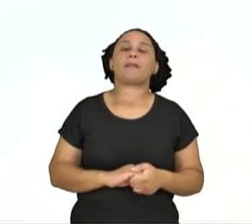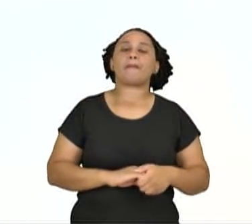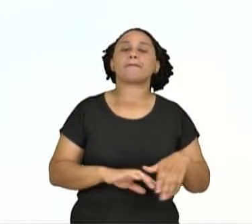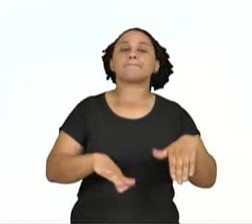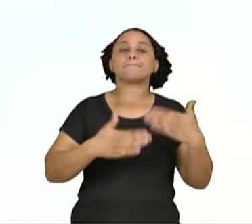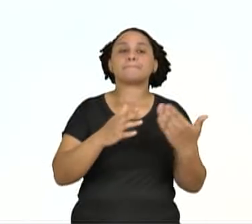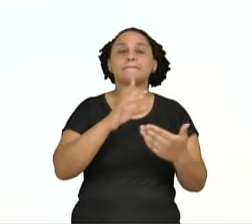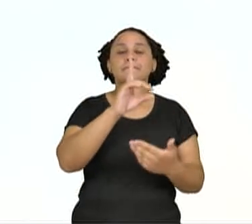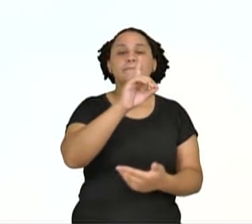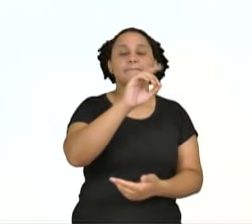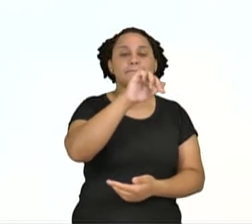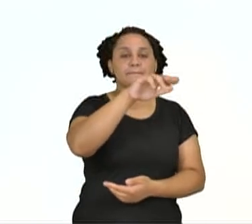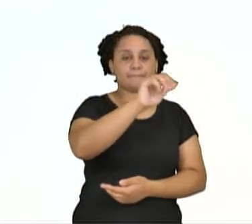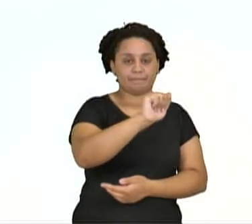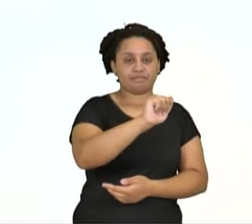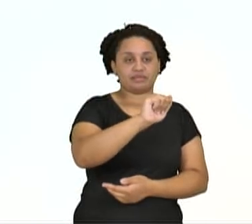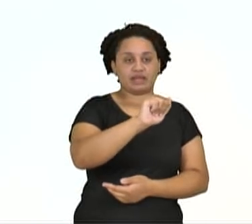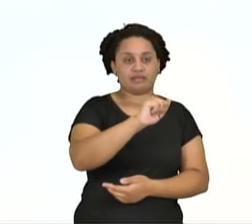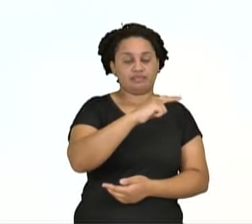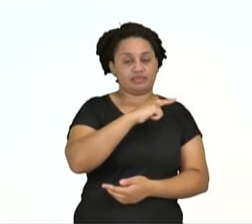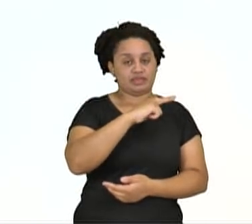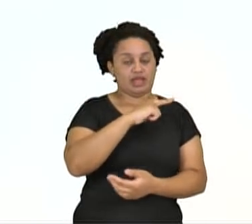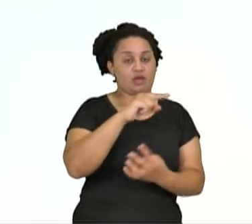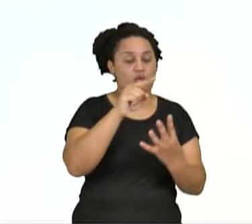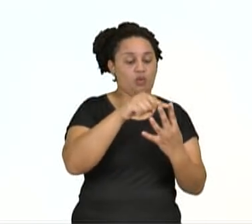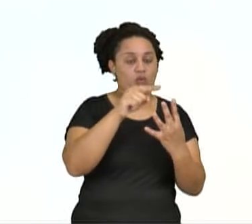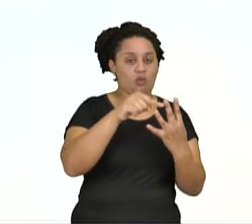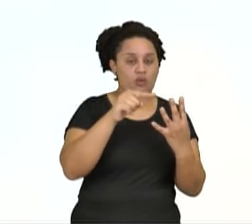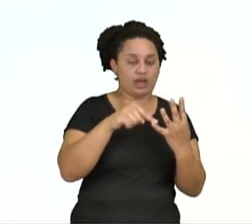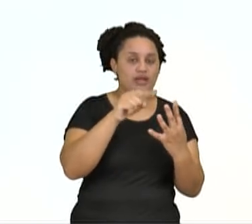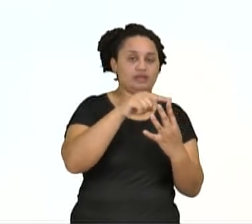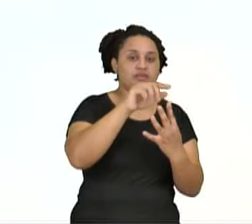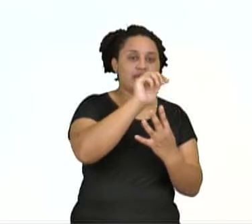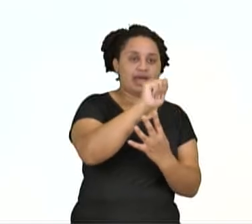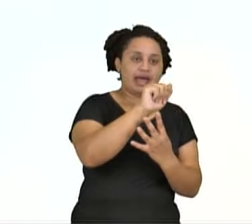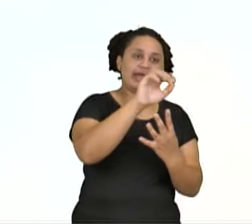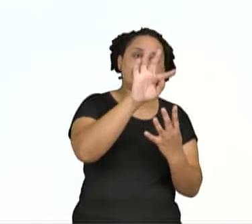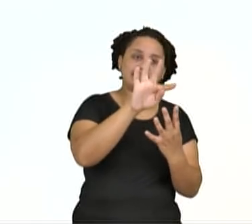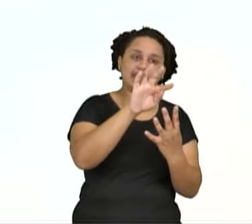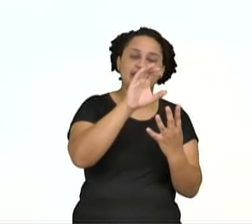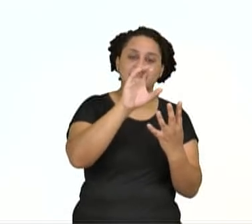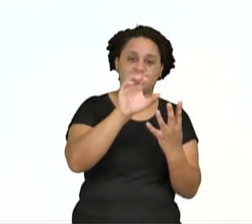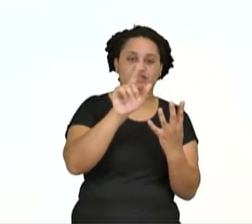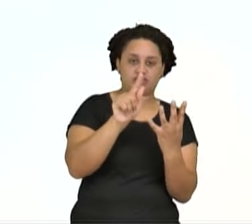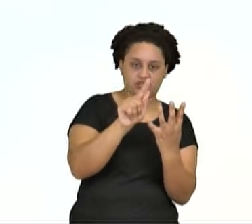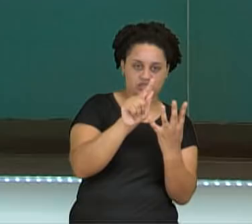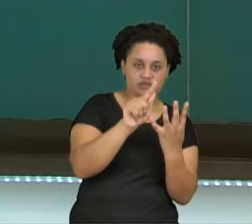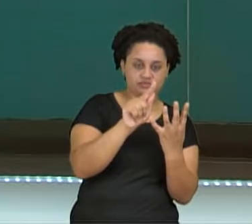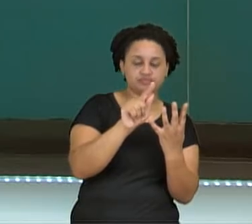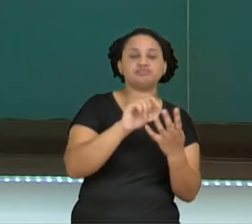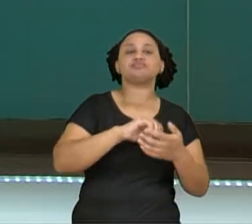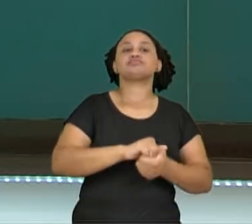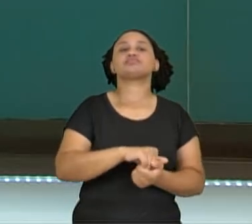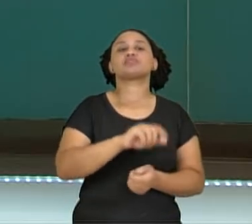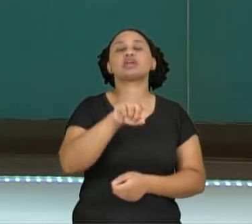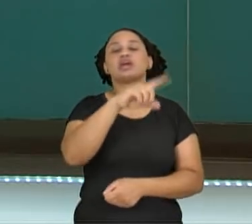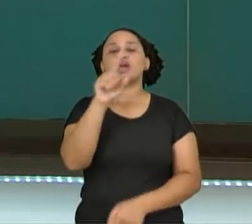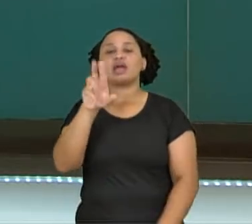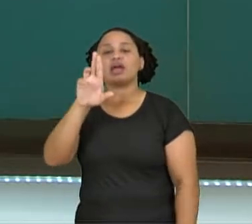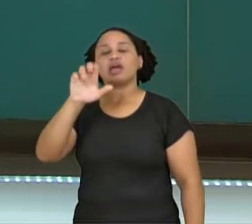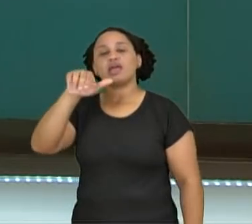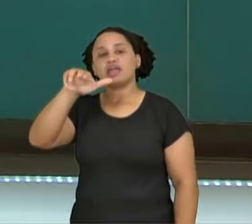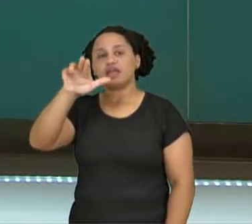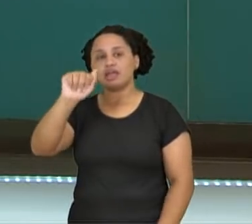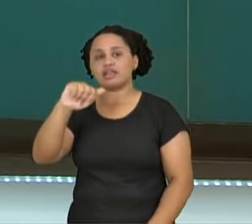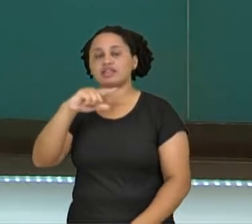no caso, para lembrar, no DNA a gente tem 4 bases, adenina, timina, citosina e guanina, o ATCG. E no caso do